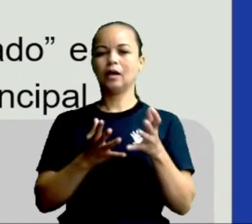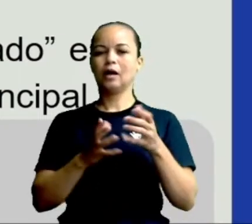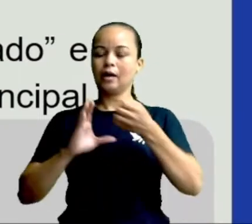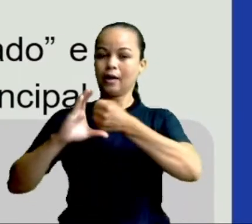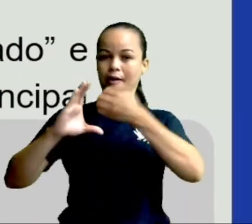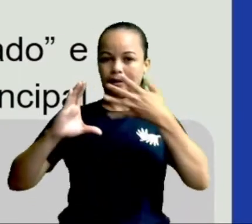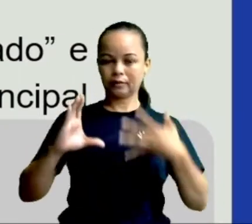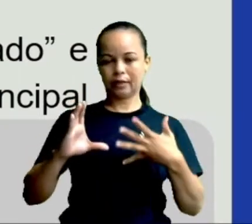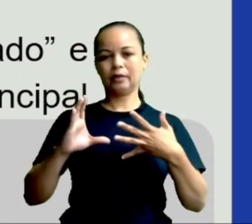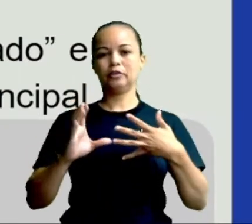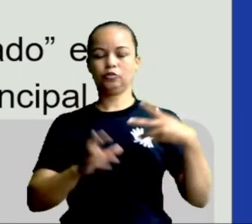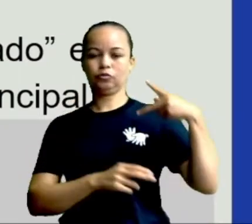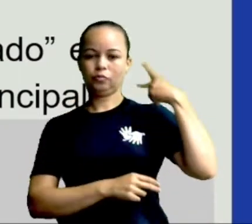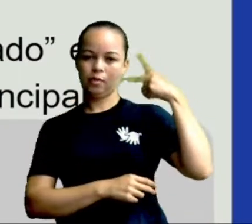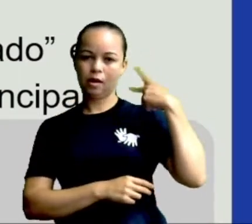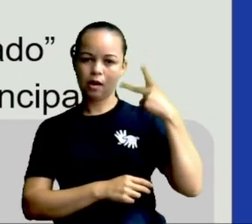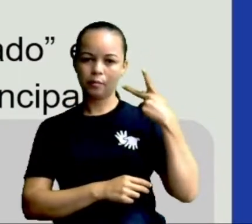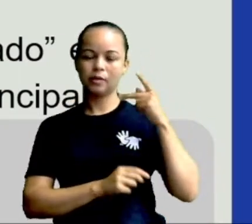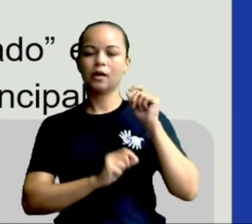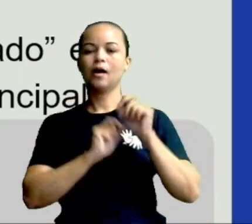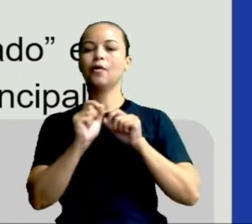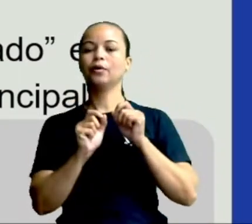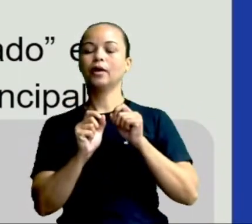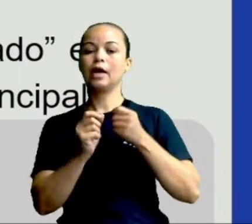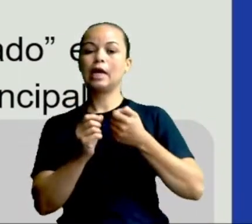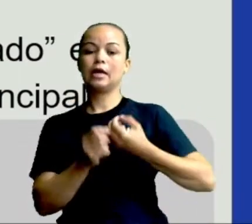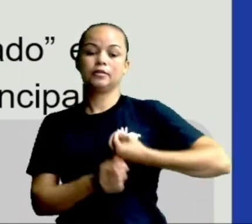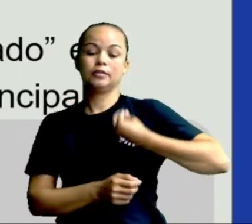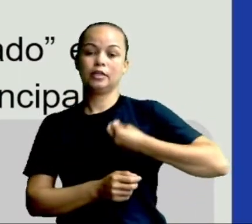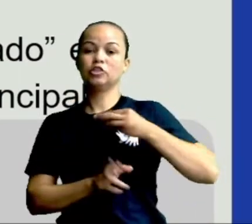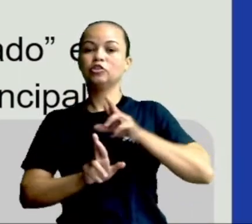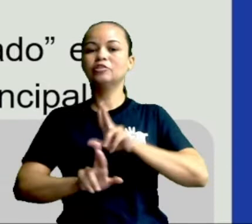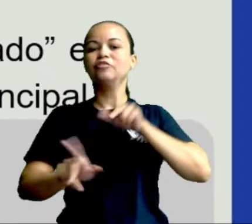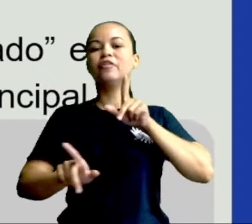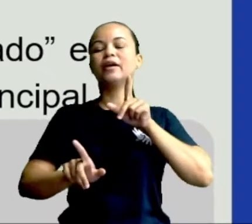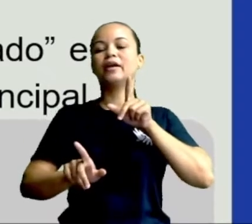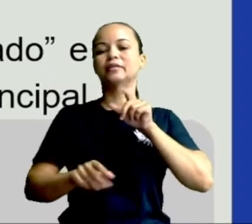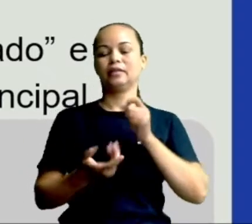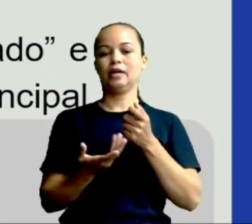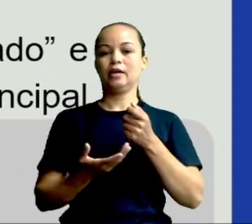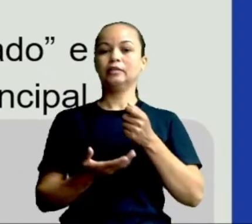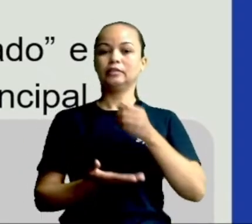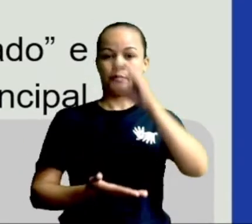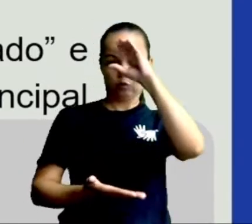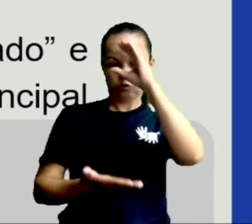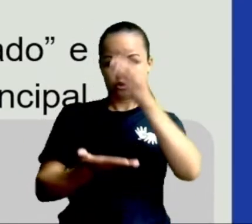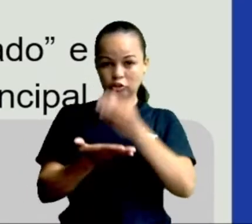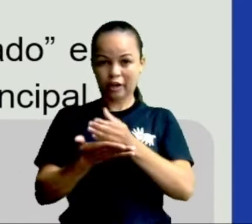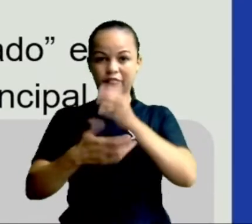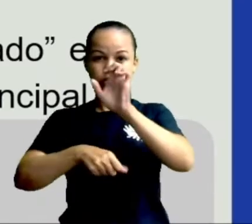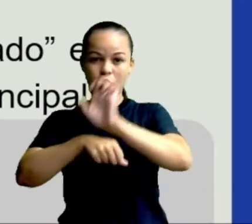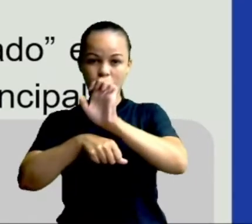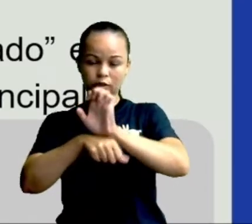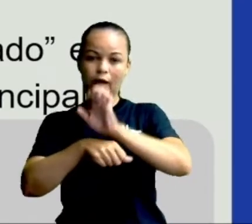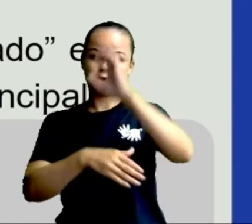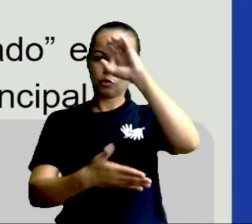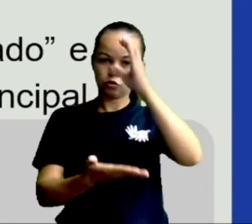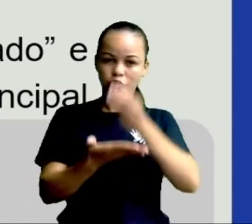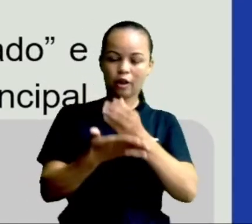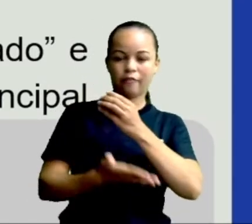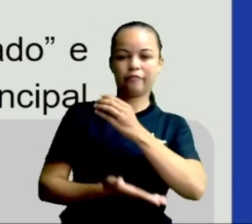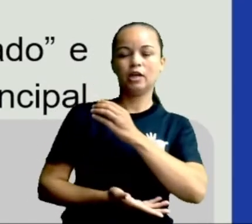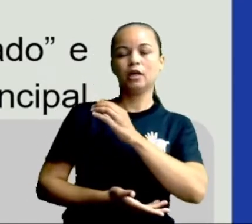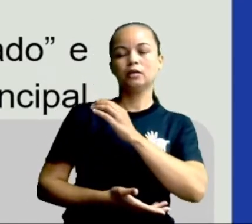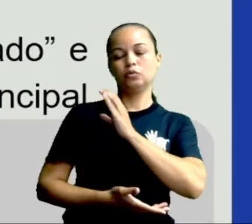grande característica do parlamentarismo é que existem uma diferença entre o chefe de estado e o chefe de